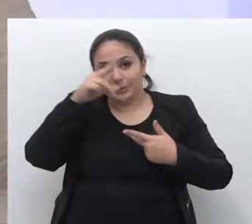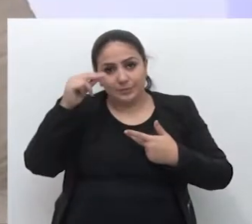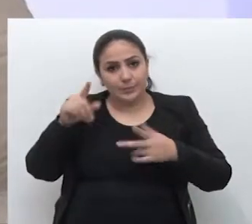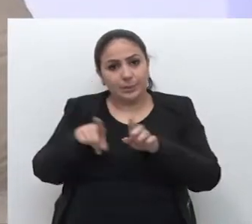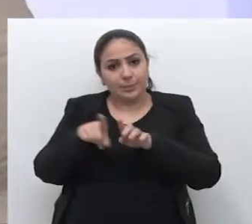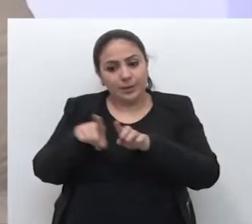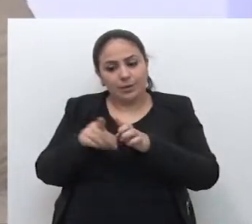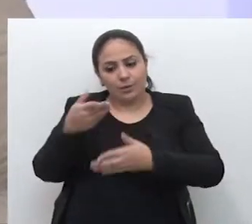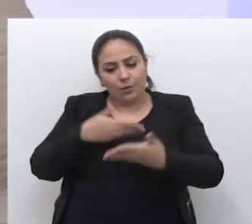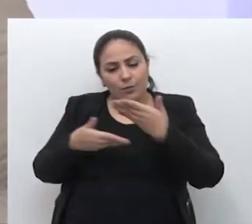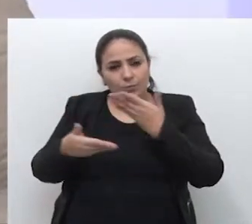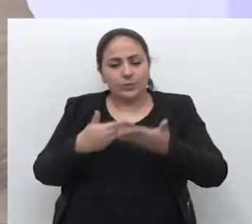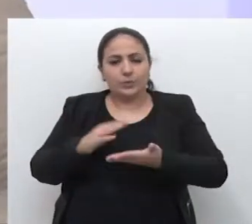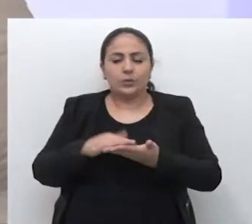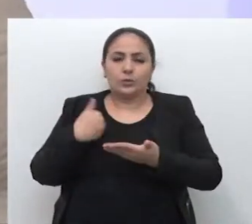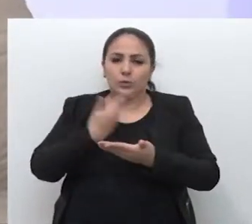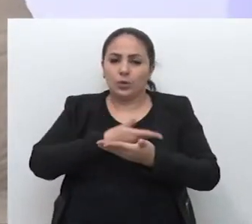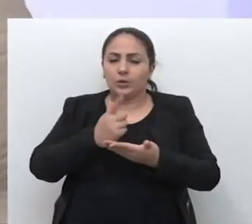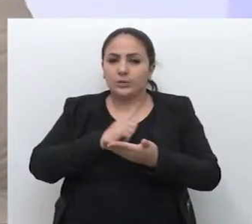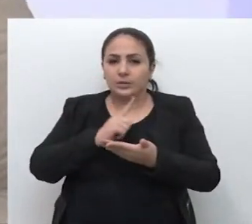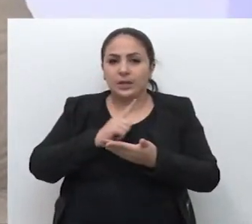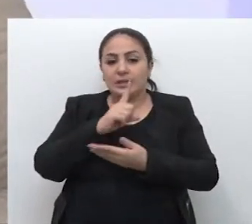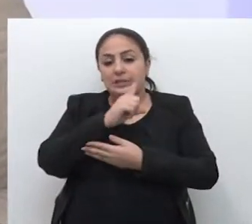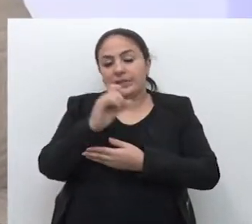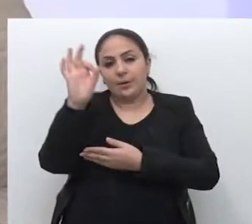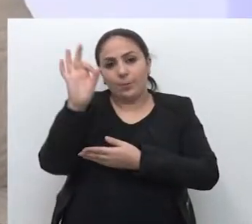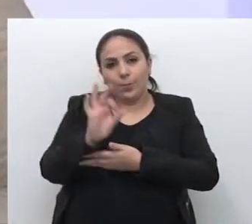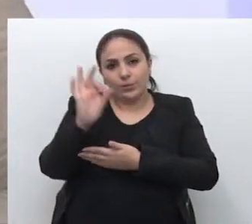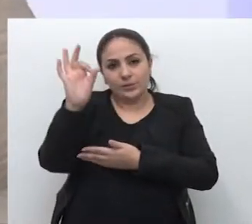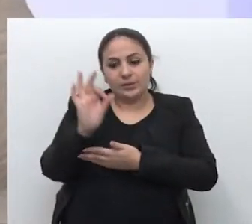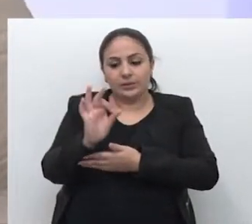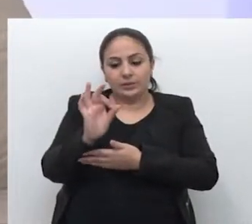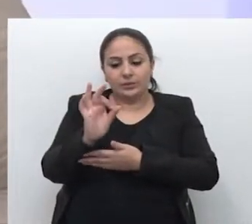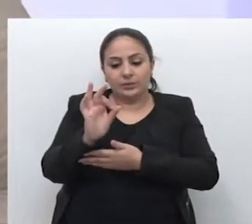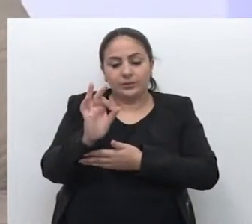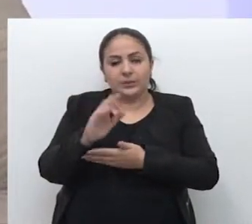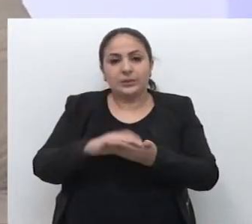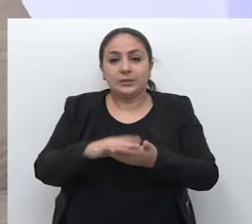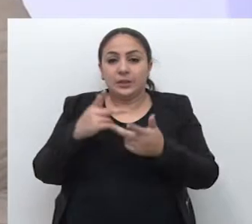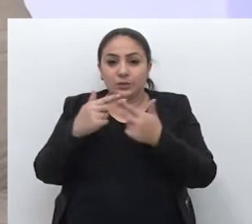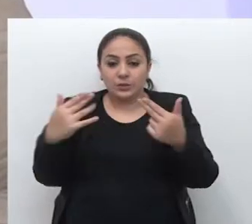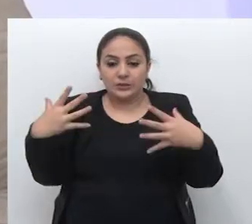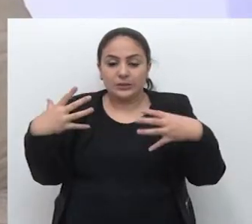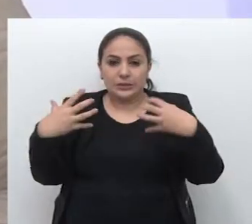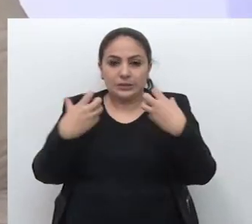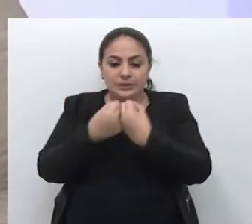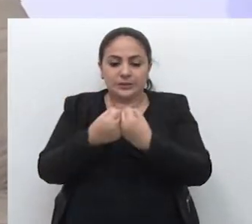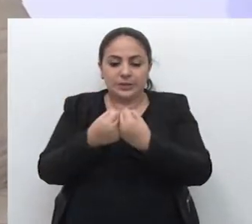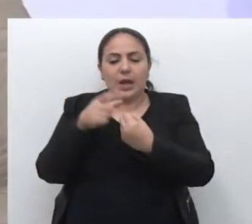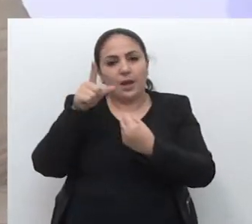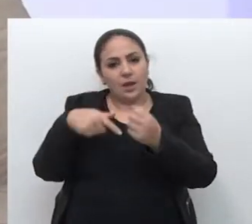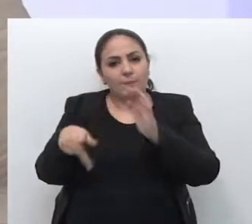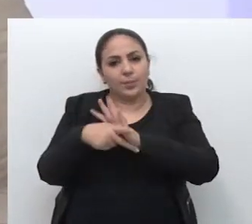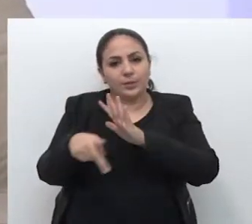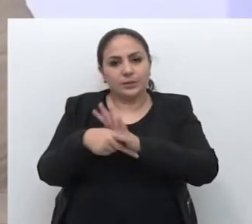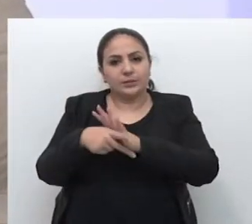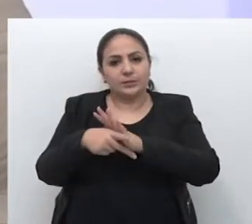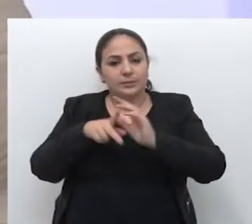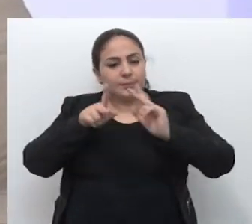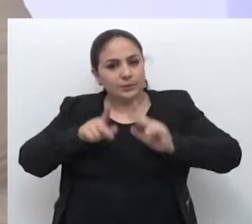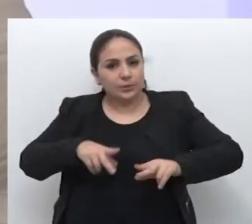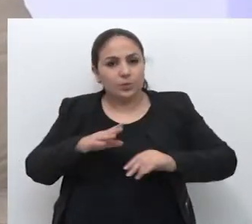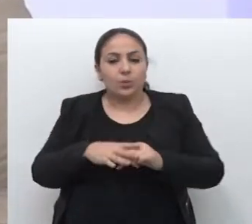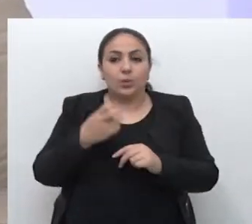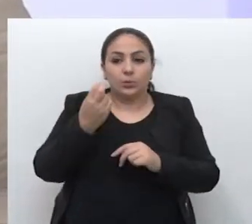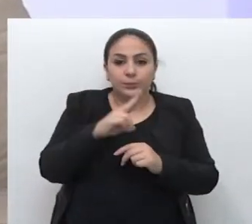fator humano que está envolvido. Então, na verdade, nós temos aí 100%, né, das causas de acidentes é